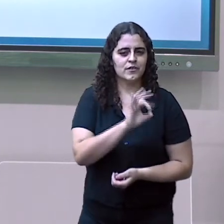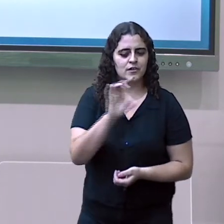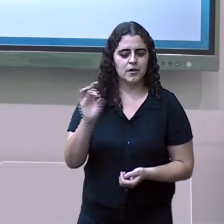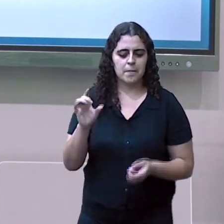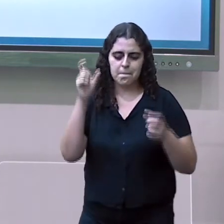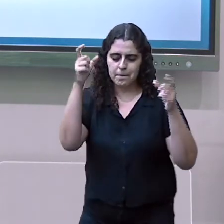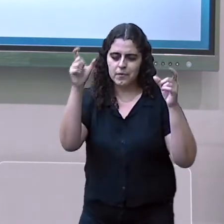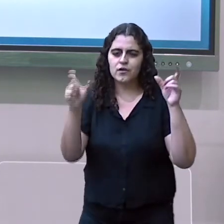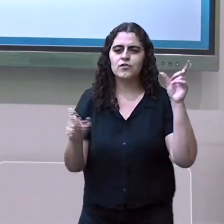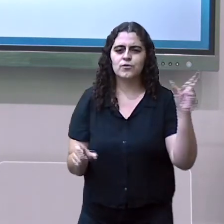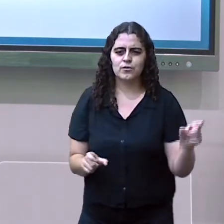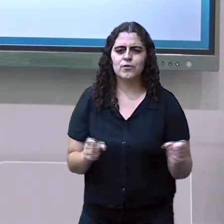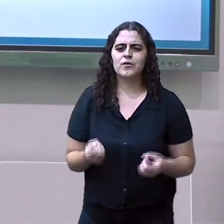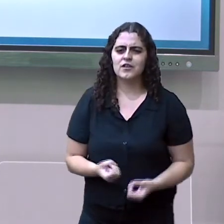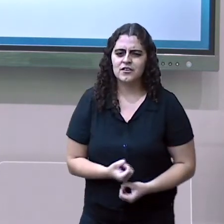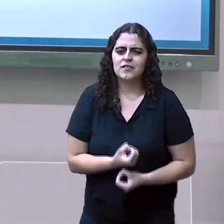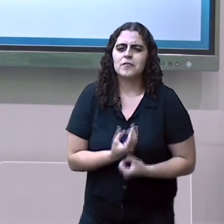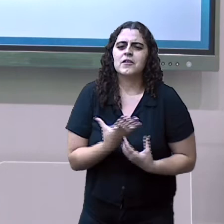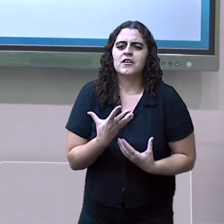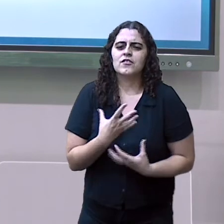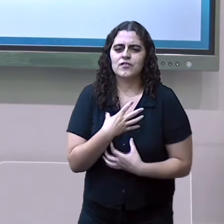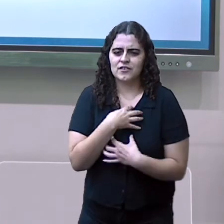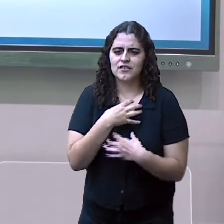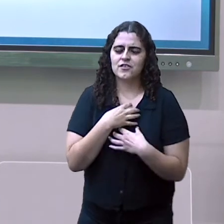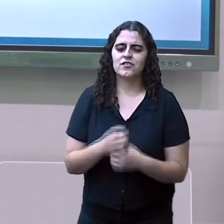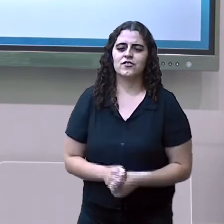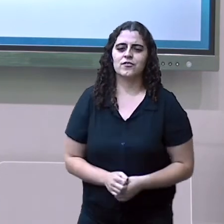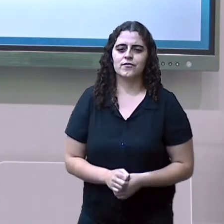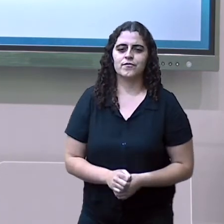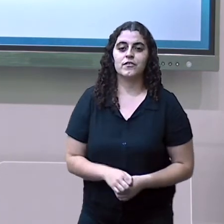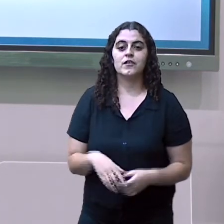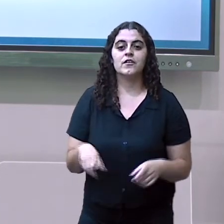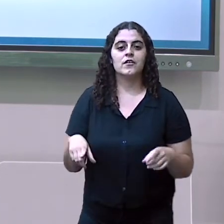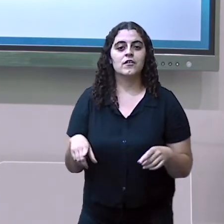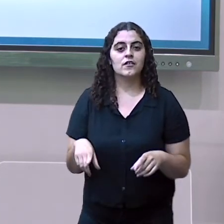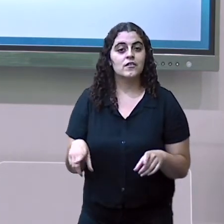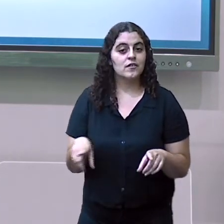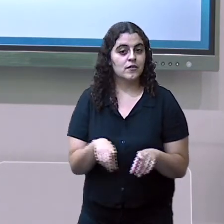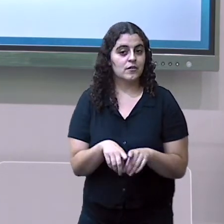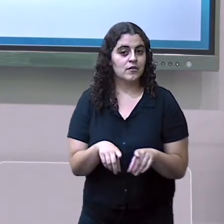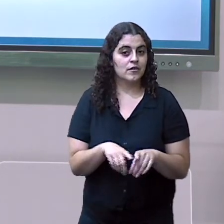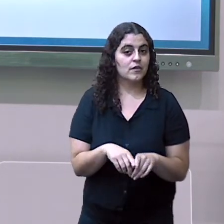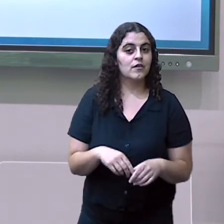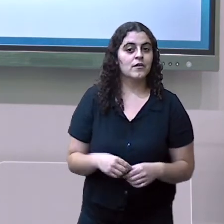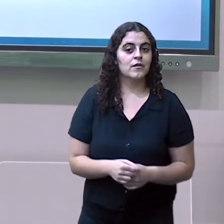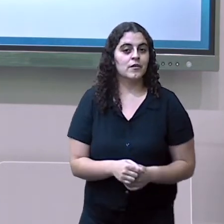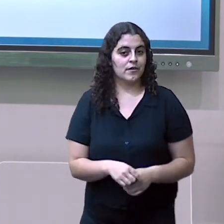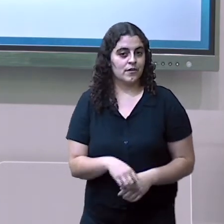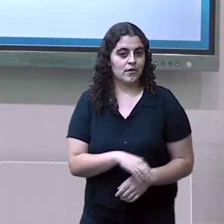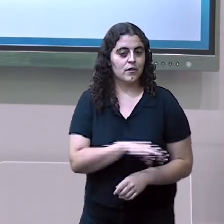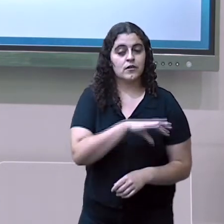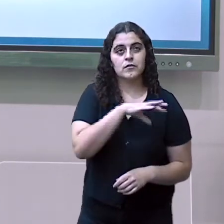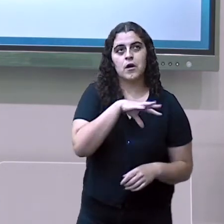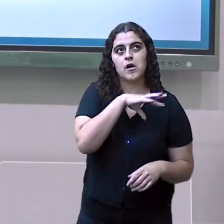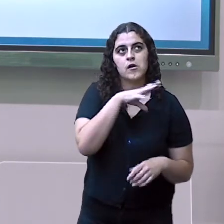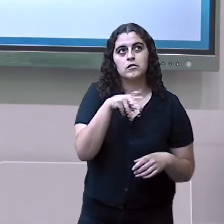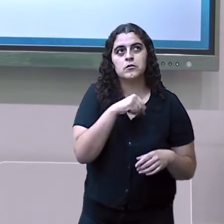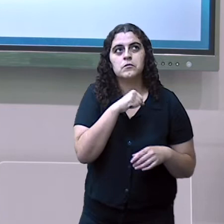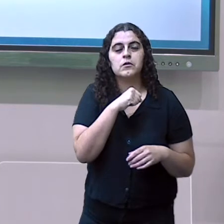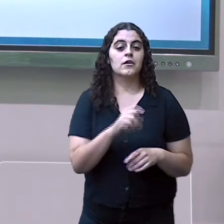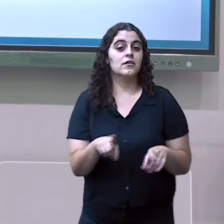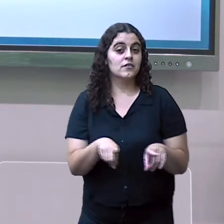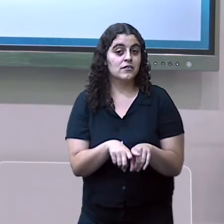humano expressa um sentimento. Todo ser vivo expressa sentimento. Você que tem